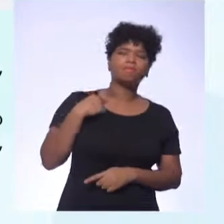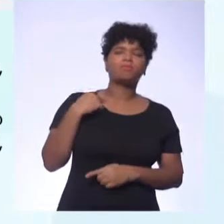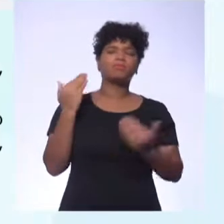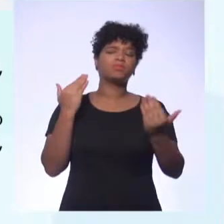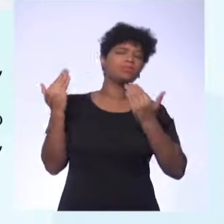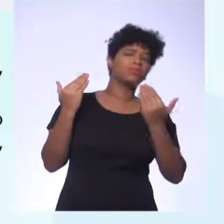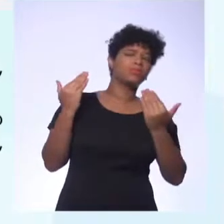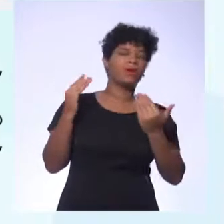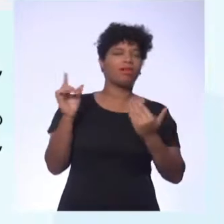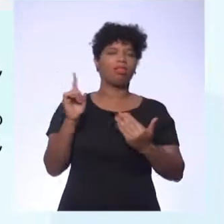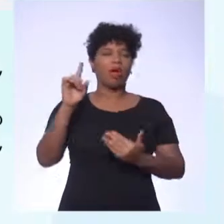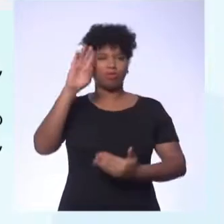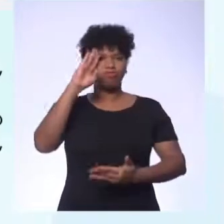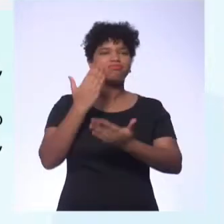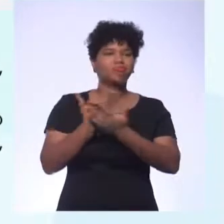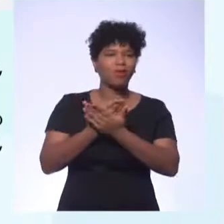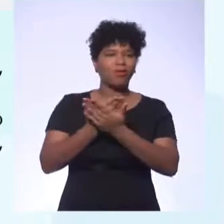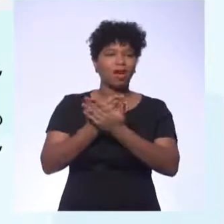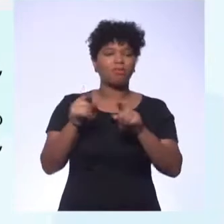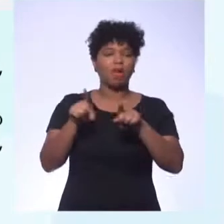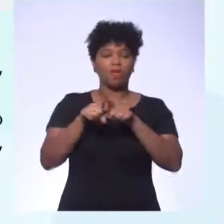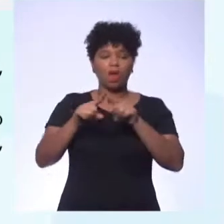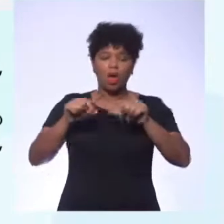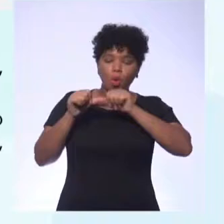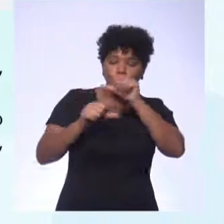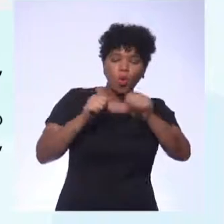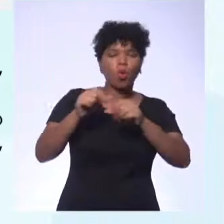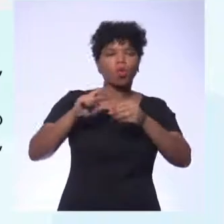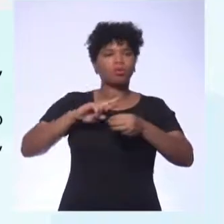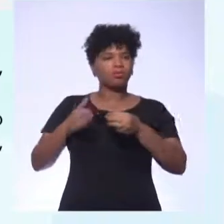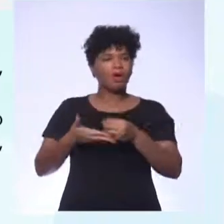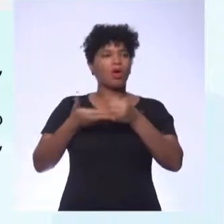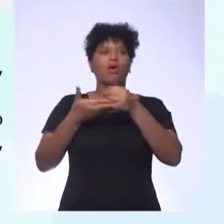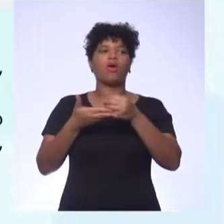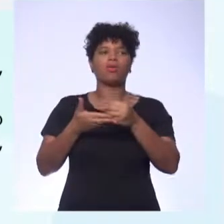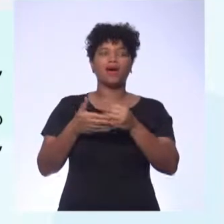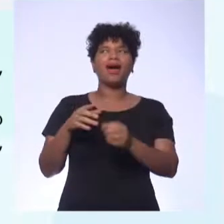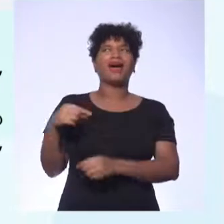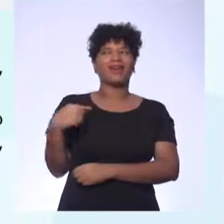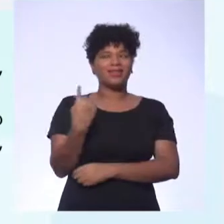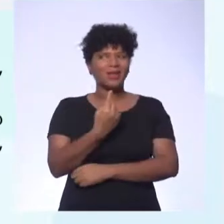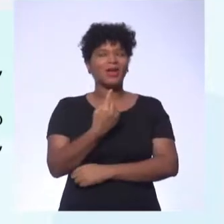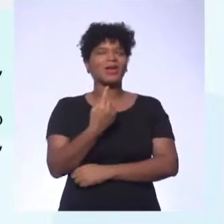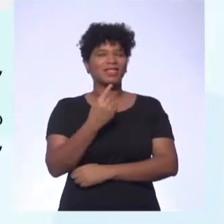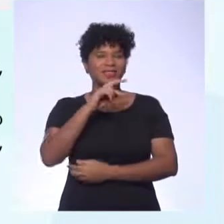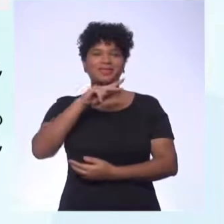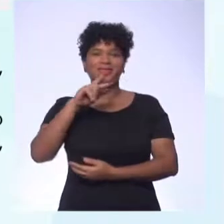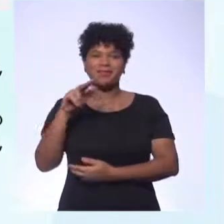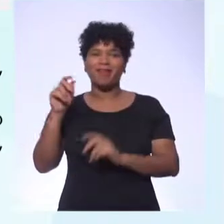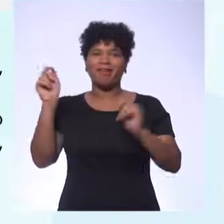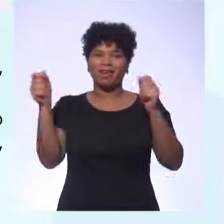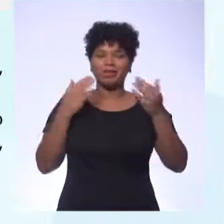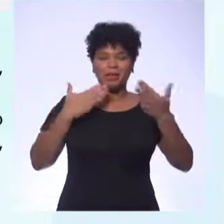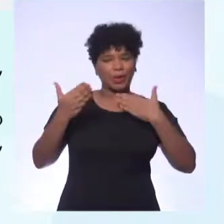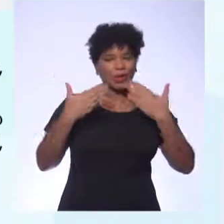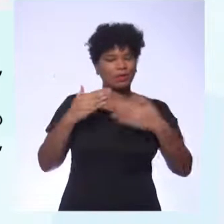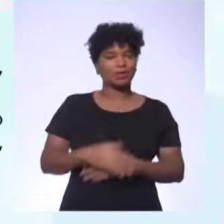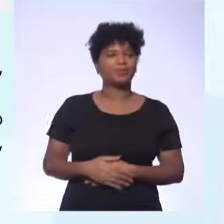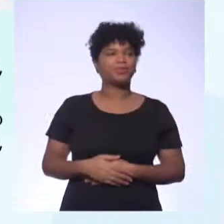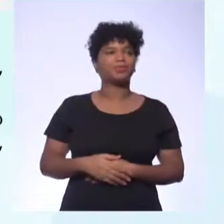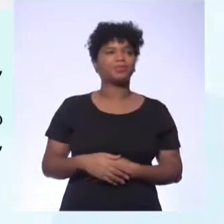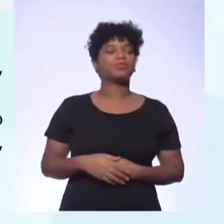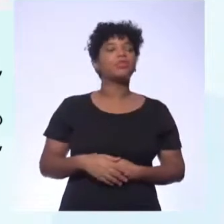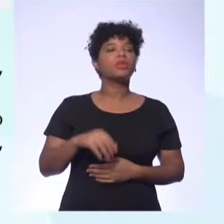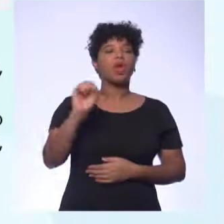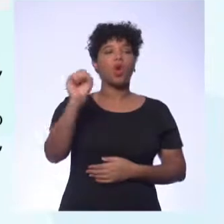sustentável e renovável para todos. Tem muita coisa para a gente discutir nisso aí, hein? E o oitavo, que também acho que